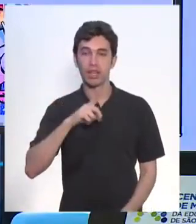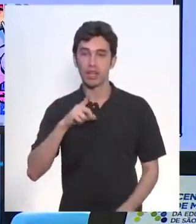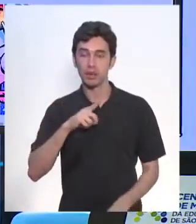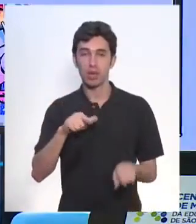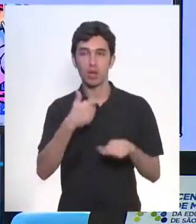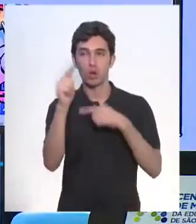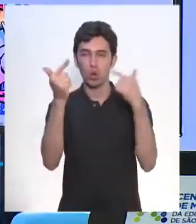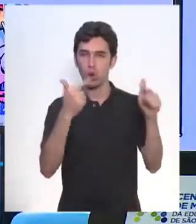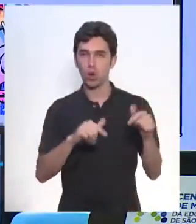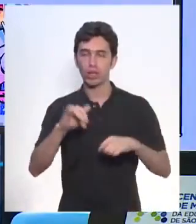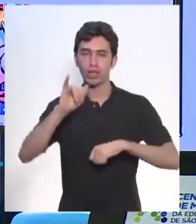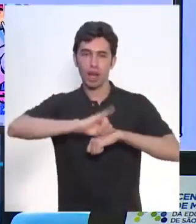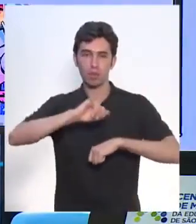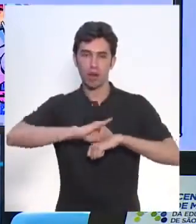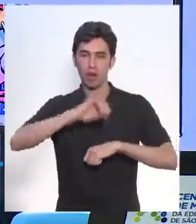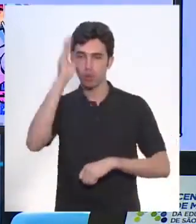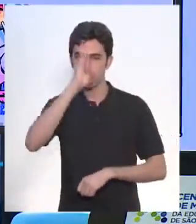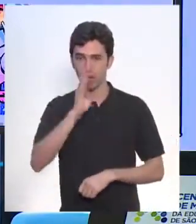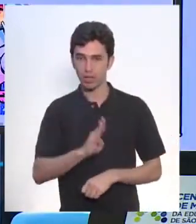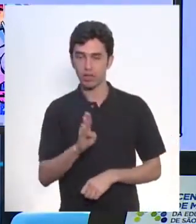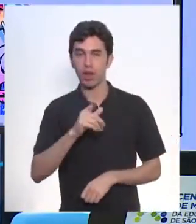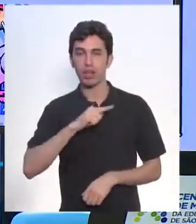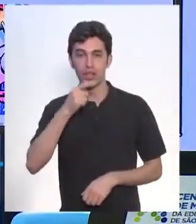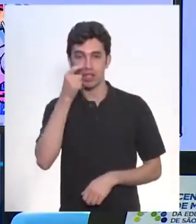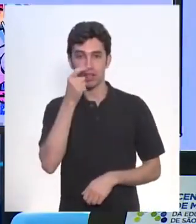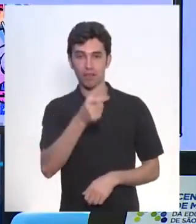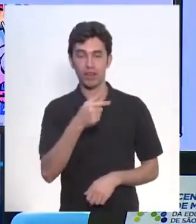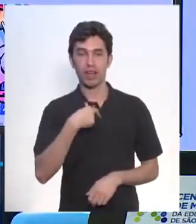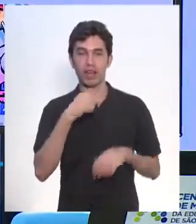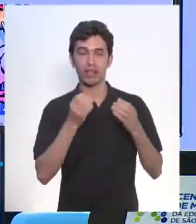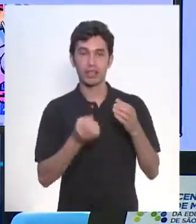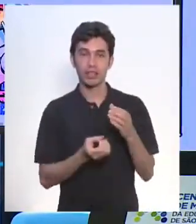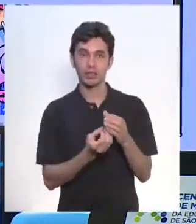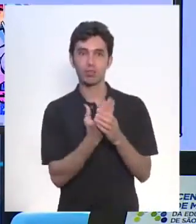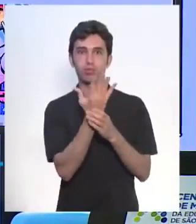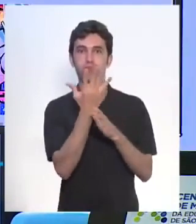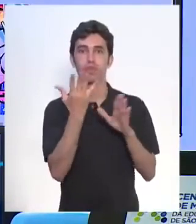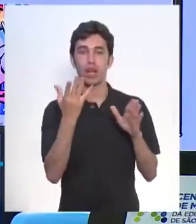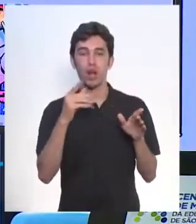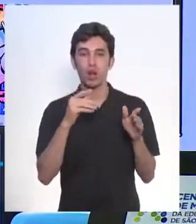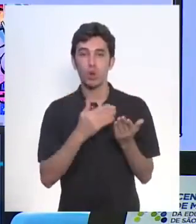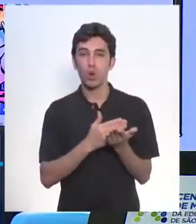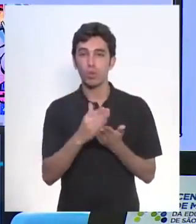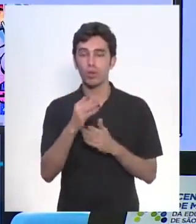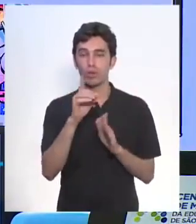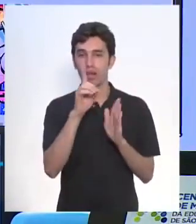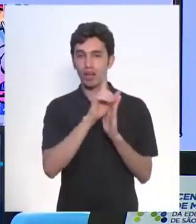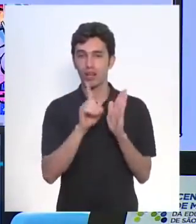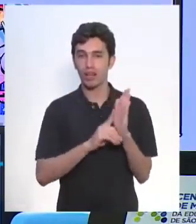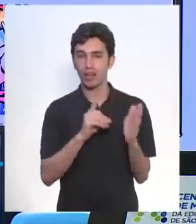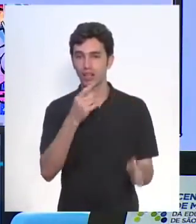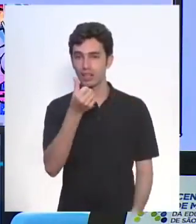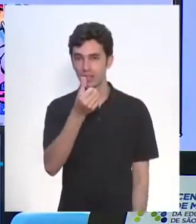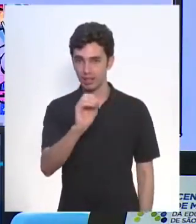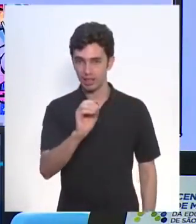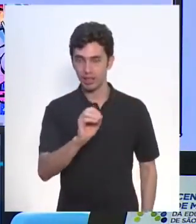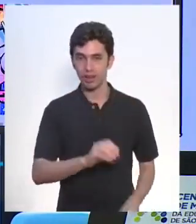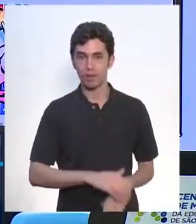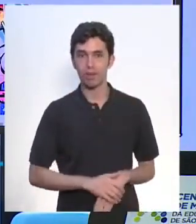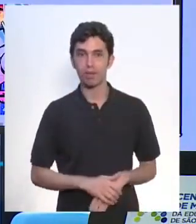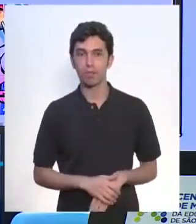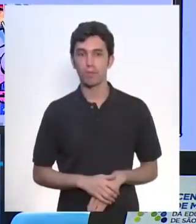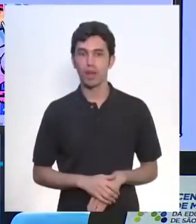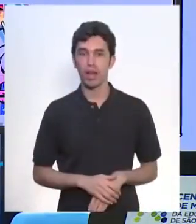grandes capitais do Brasil, nós vemos aí esse florescimento do grafite a partir da década de 70. Tá?